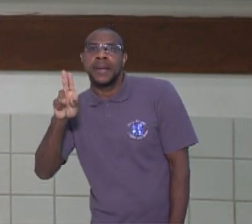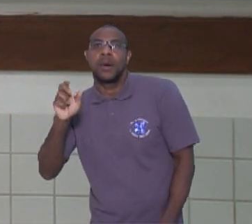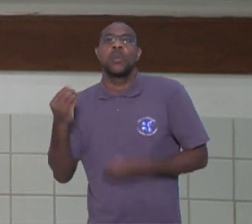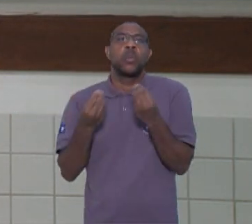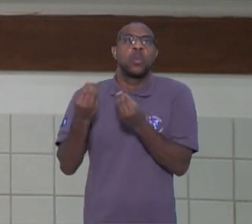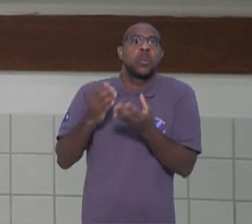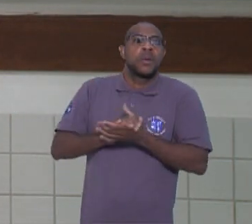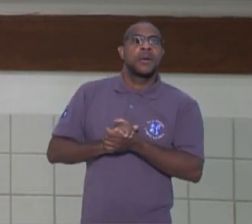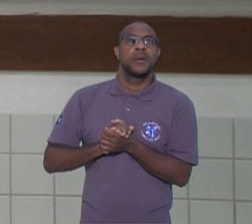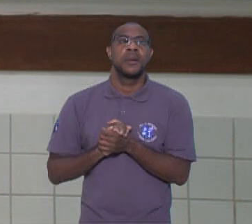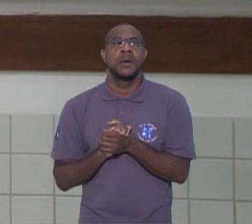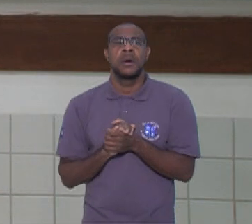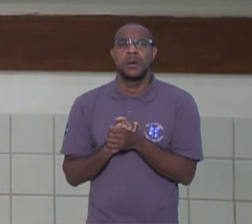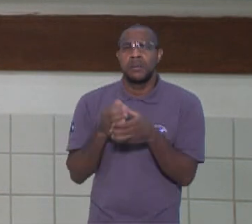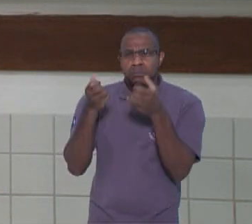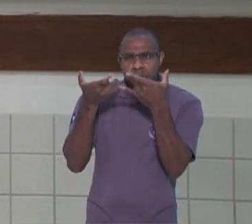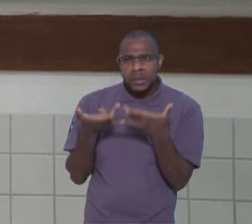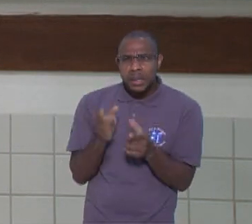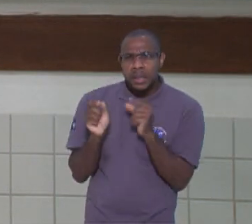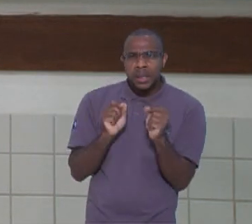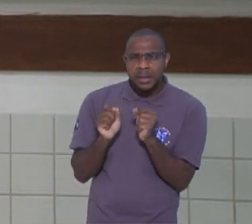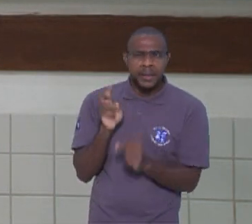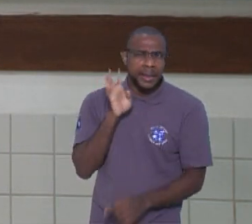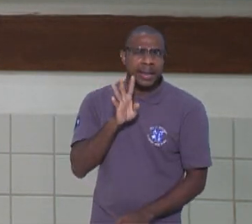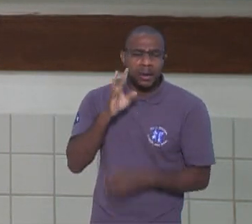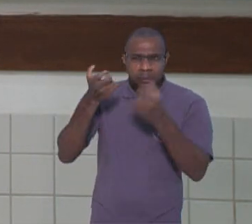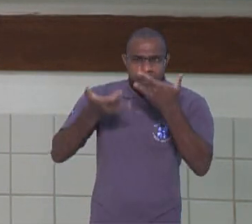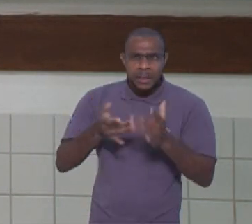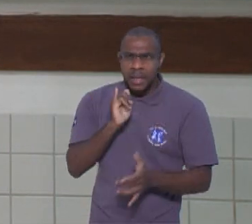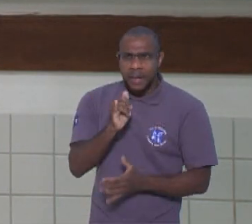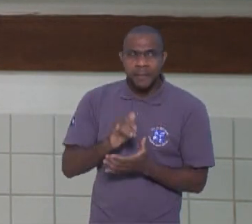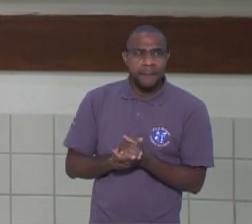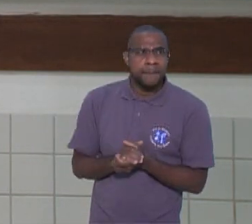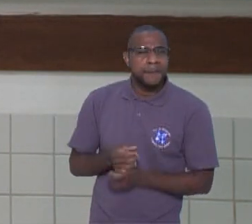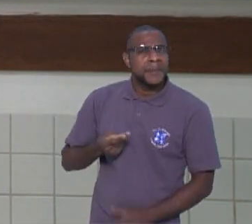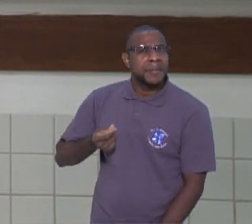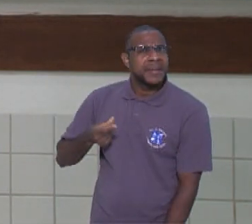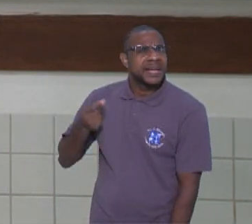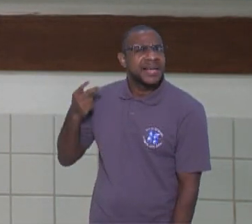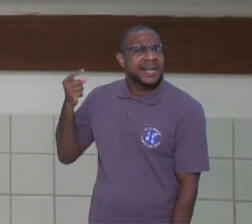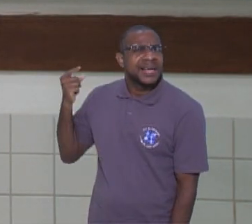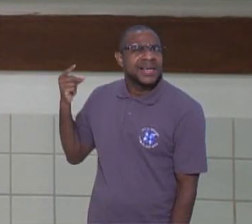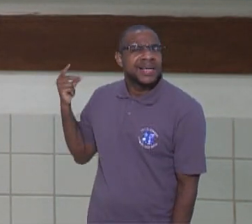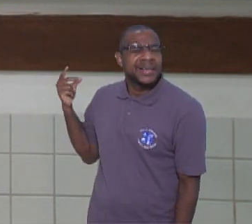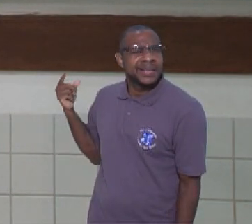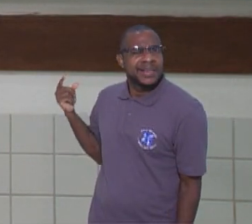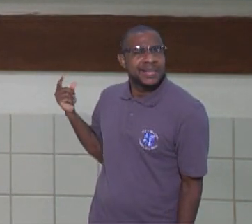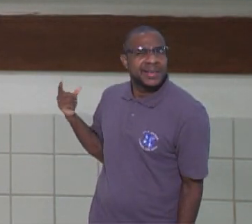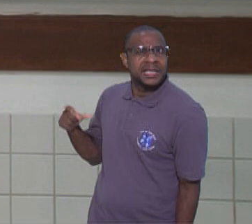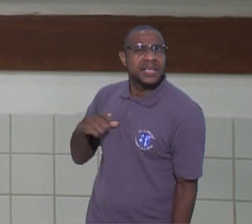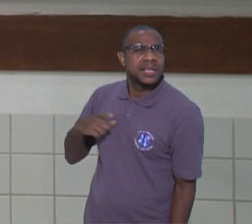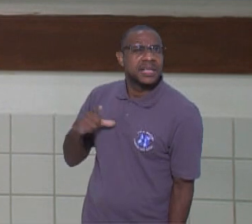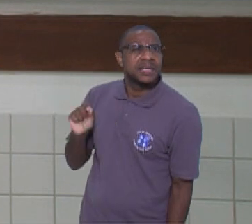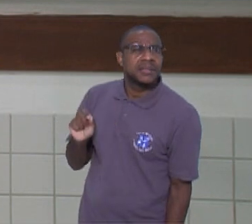Pessoal, eu tenho que contar uma coisinha para vocês, bem legal. Há muito, muito, muito tempo atrás, tinha,